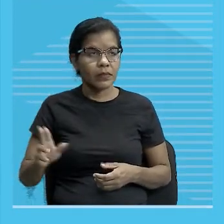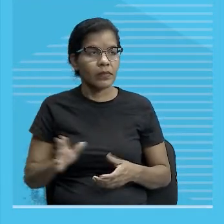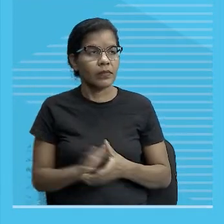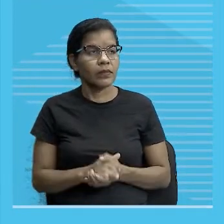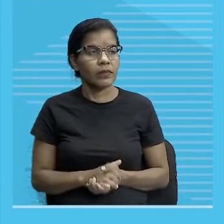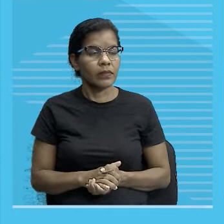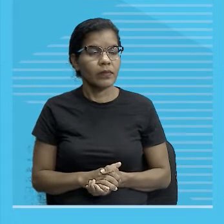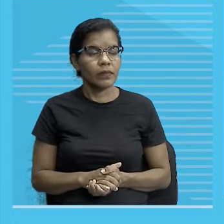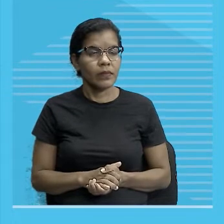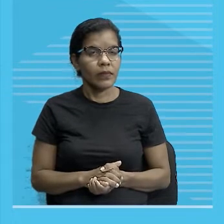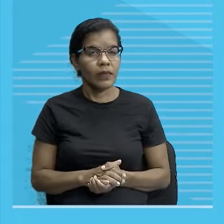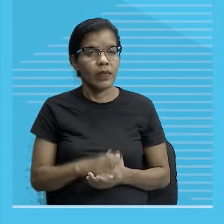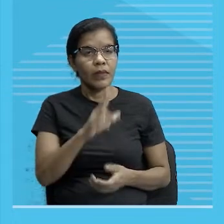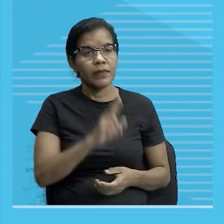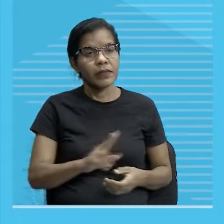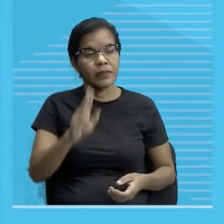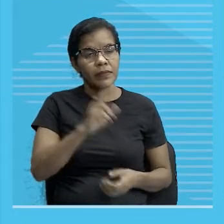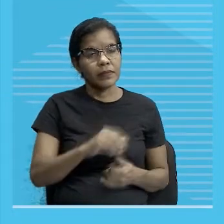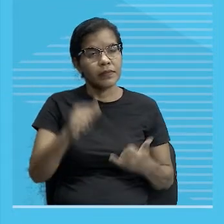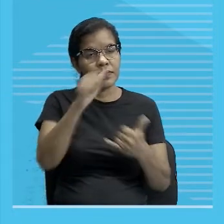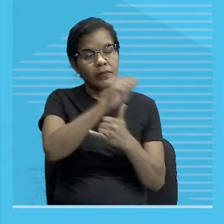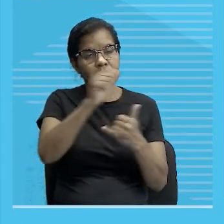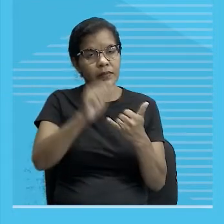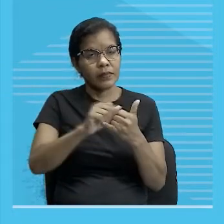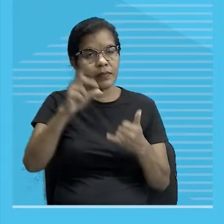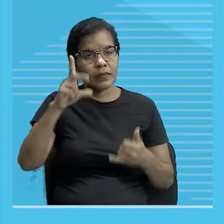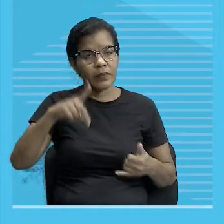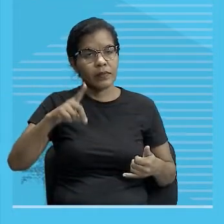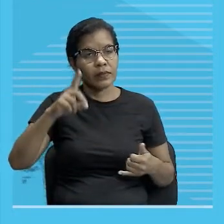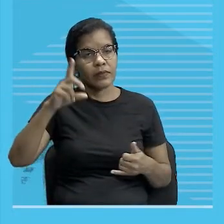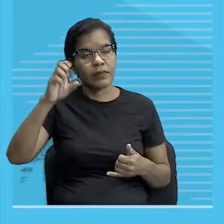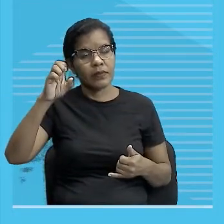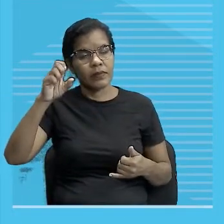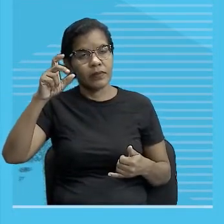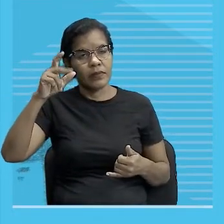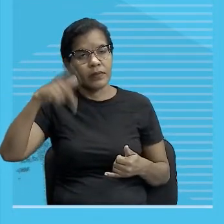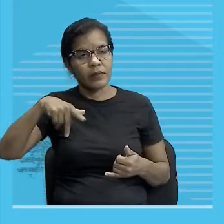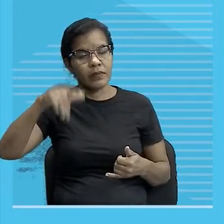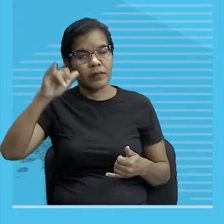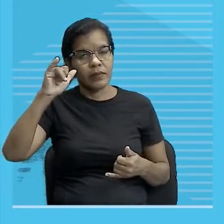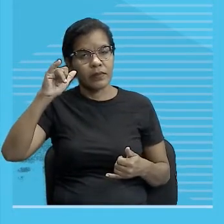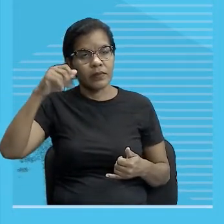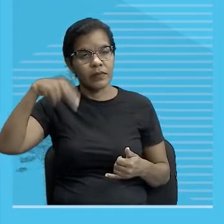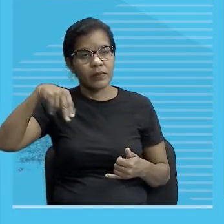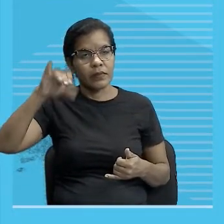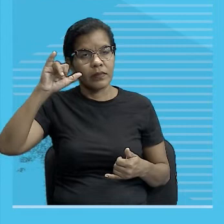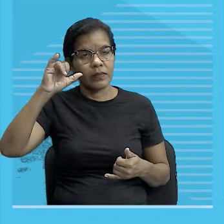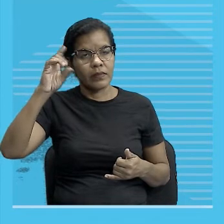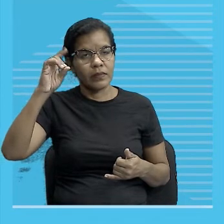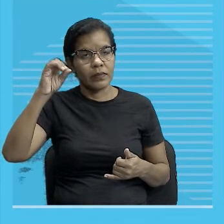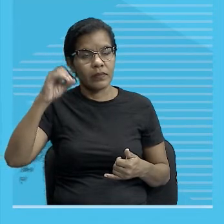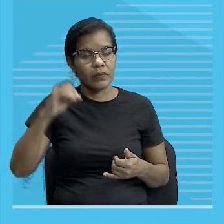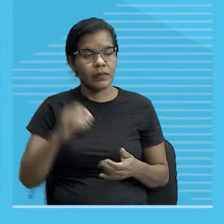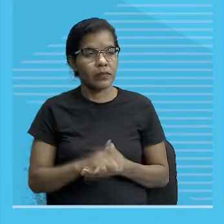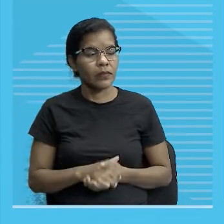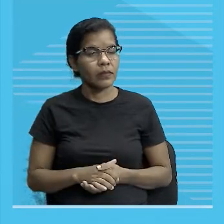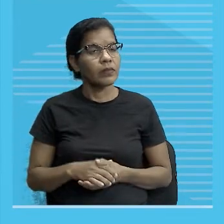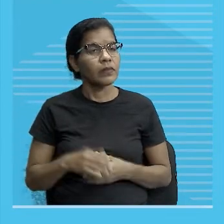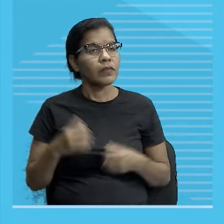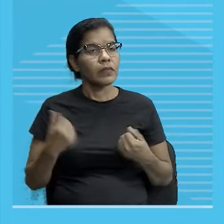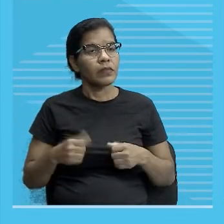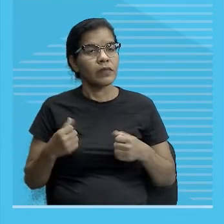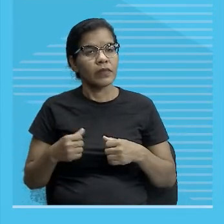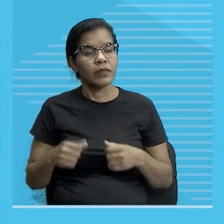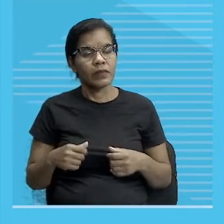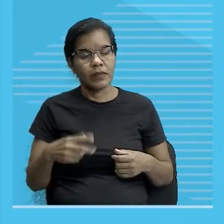dá para usar artigo definido, ó. Entende? Então, é essa noção que a gente tem que ficar sempre atento. Então, o